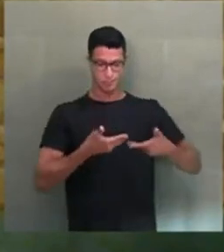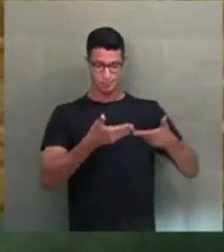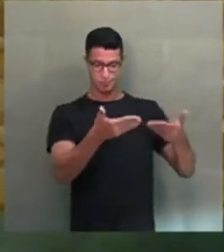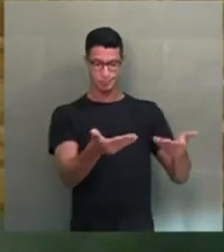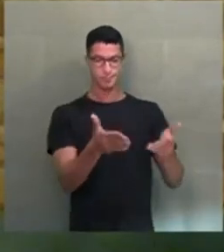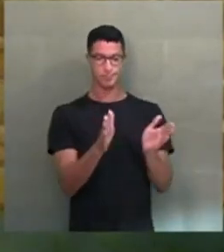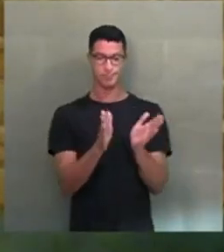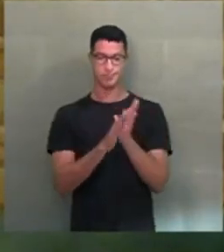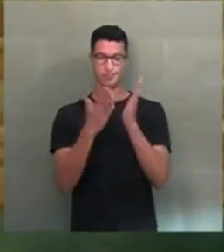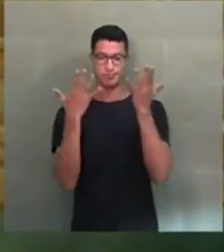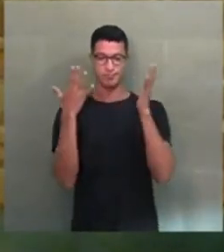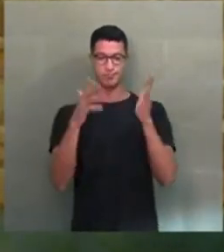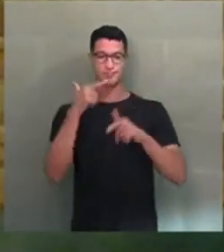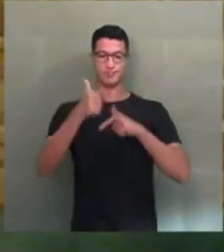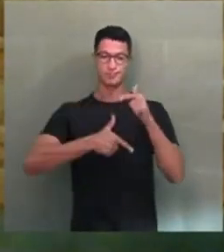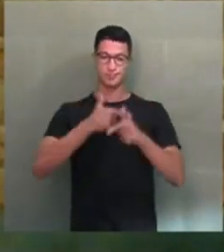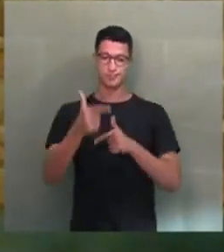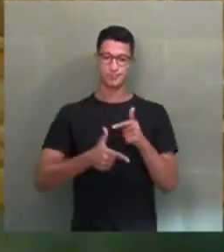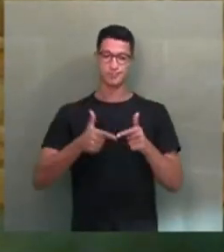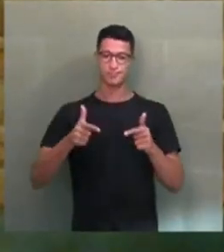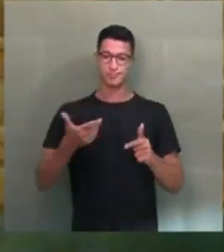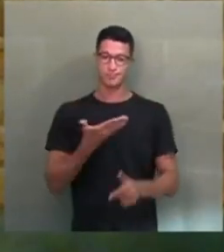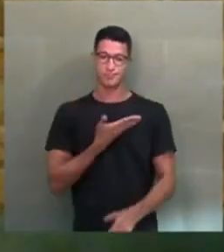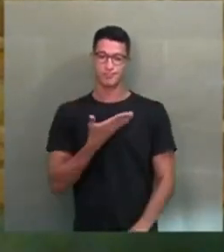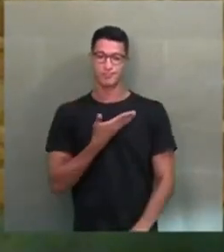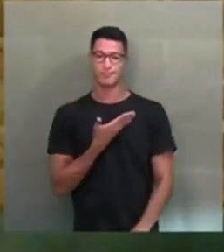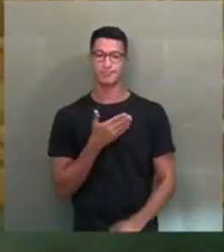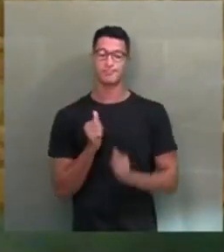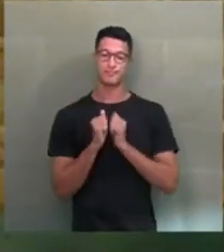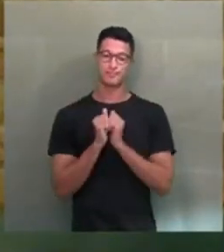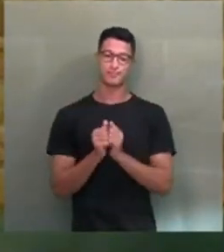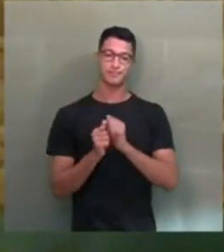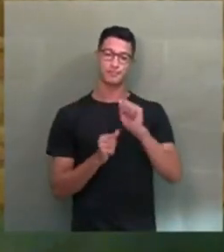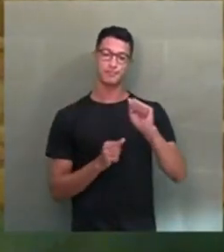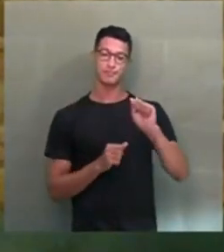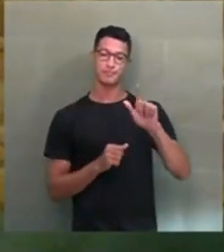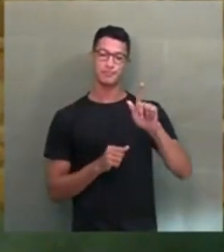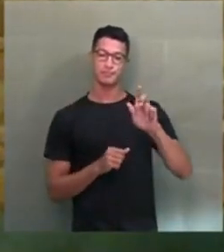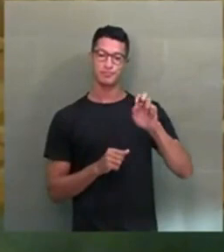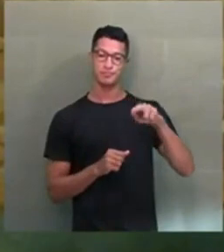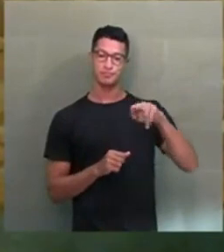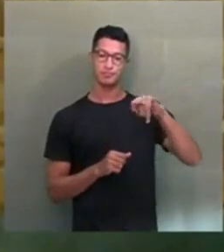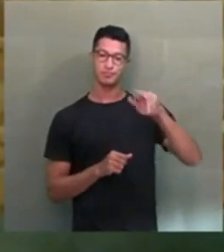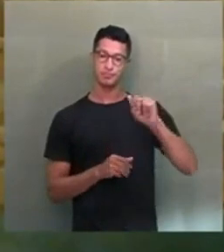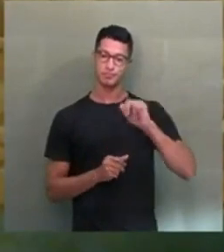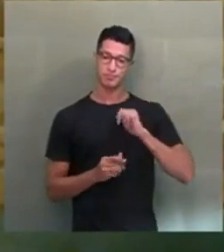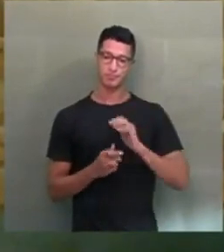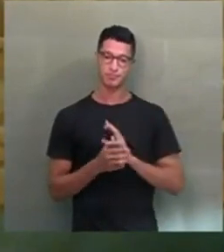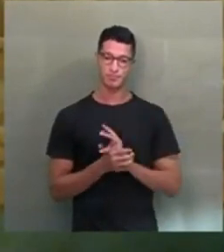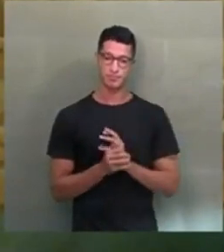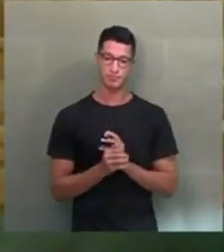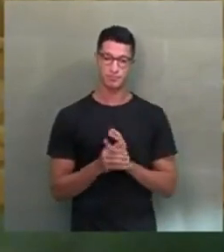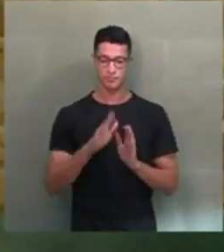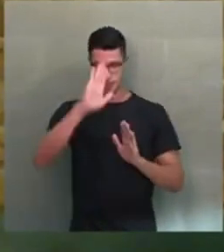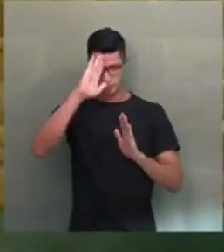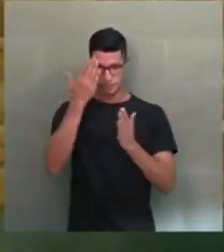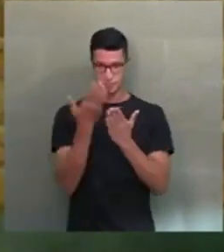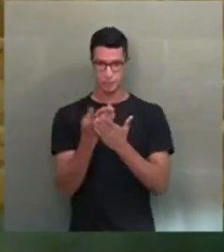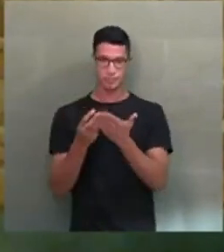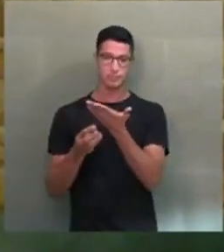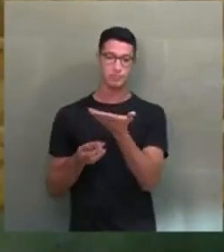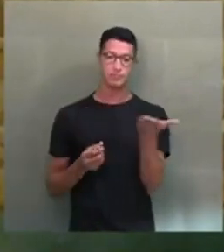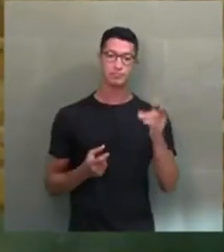parabenizo também os atuais e valentes colegas que tocam a agência e os outros veículos da casa. A confiança que